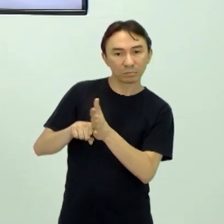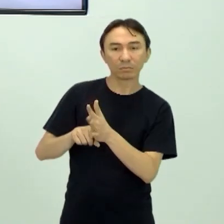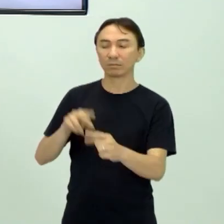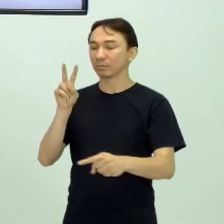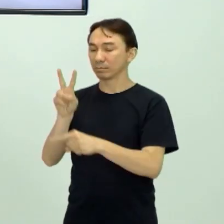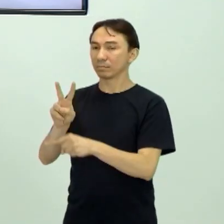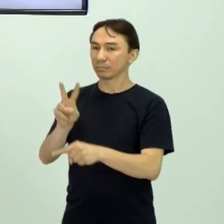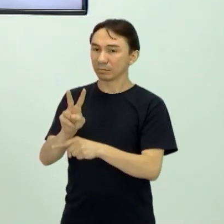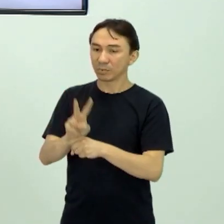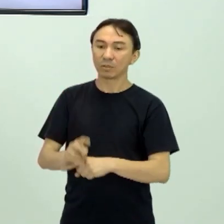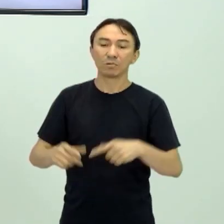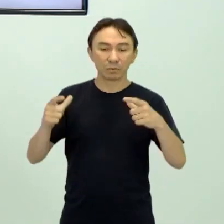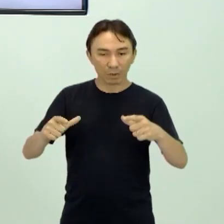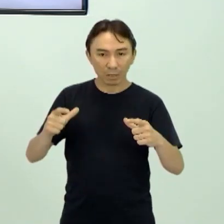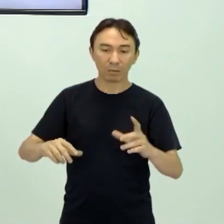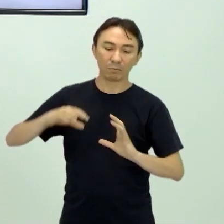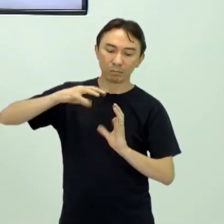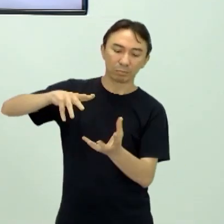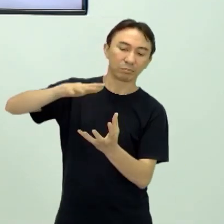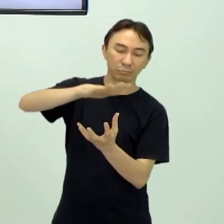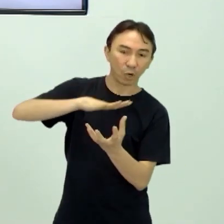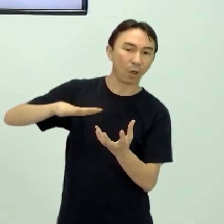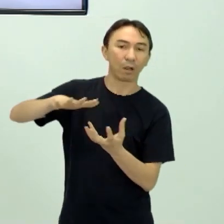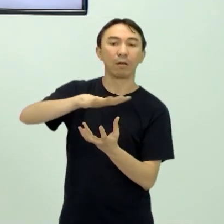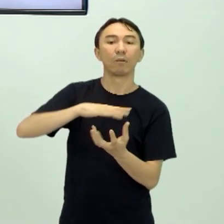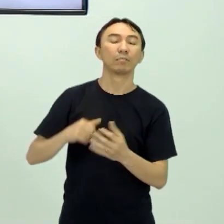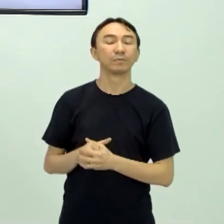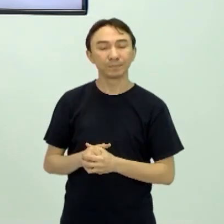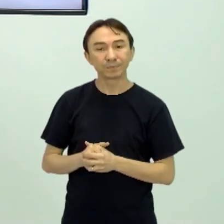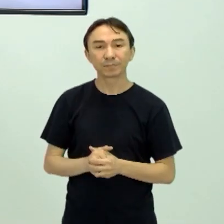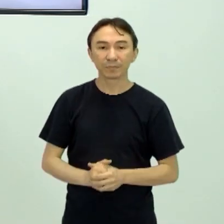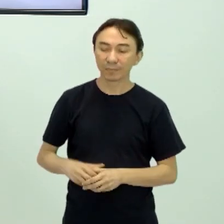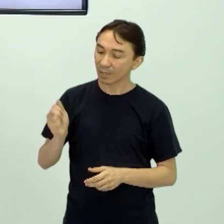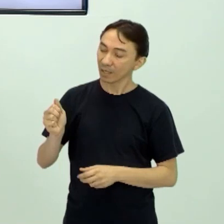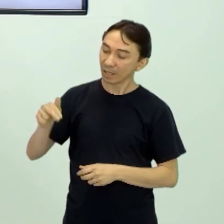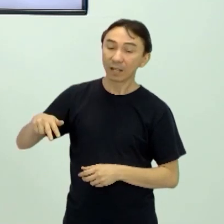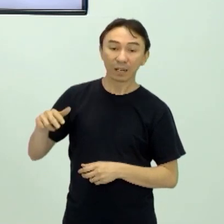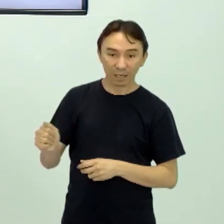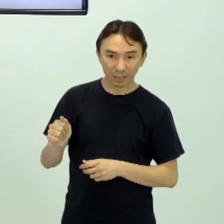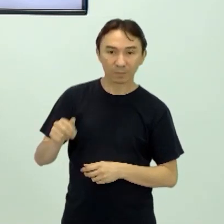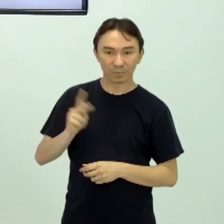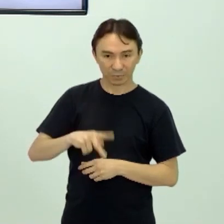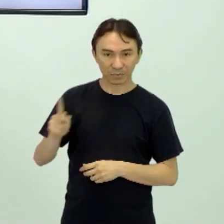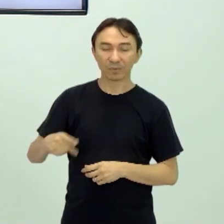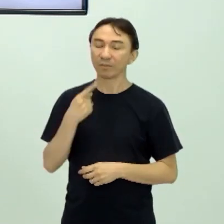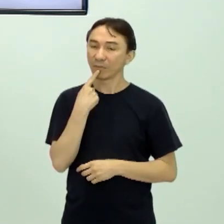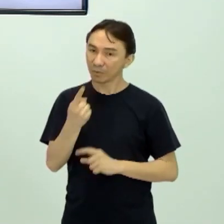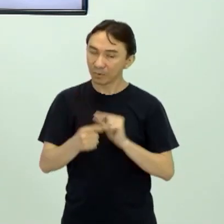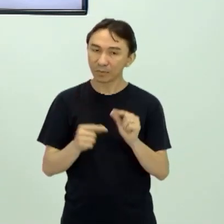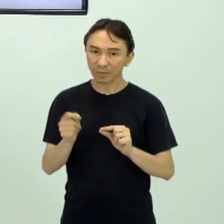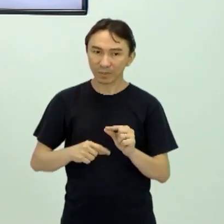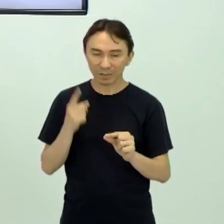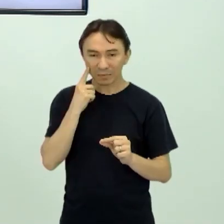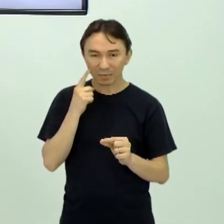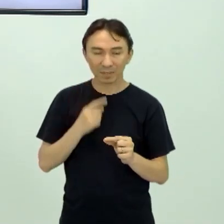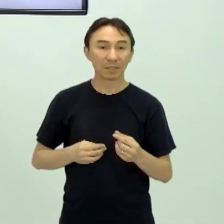local. Perfeito, é isso aí mesmo. Professora Ana Lúcia, garantir a observação da diversidade,